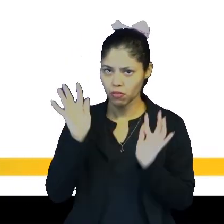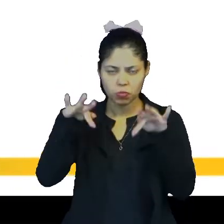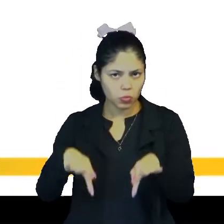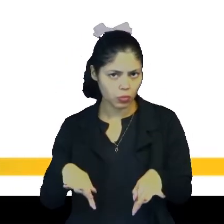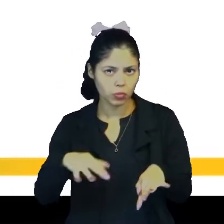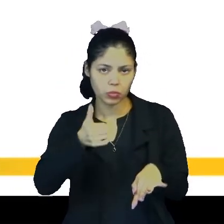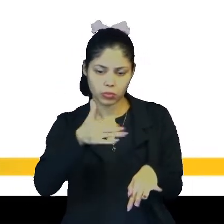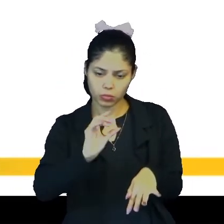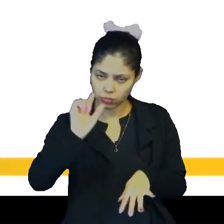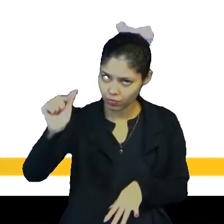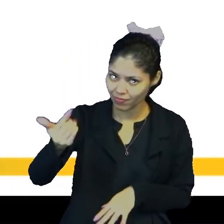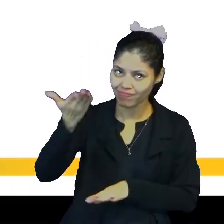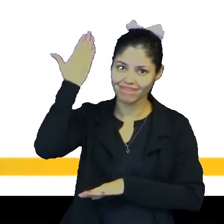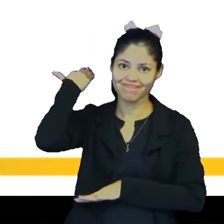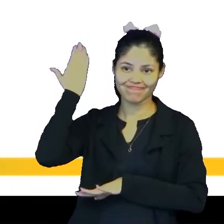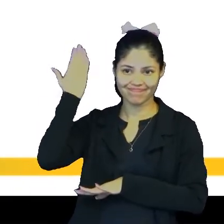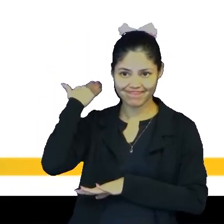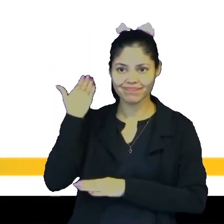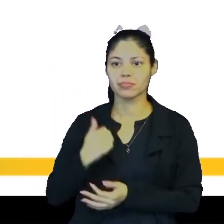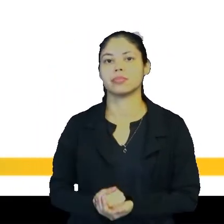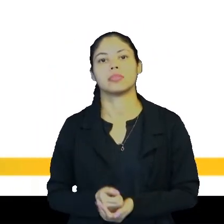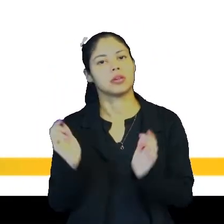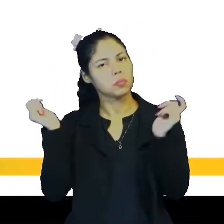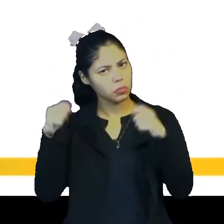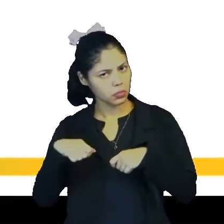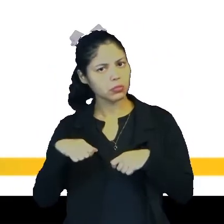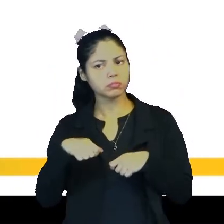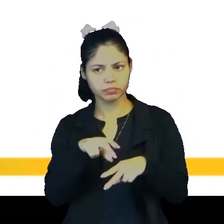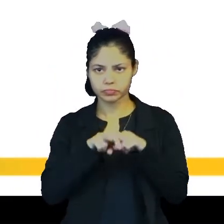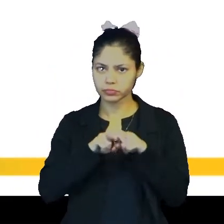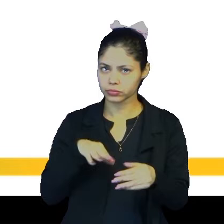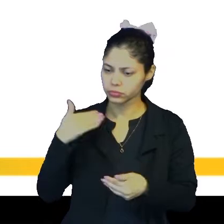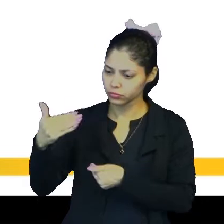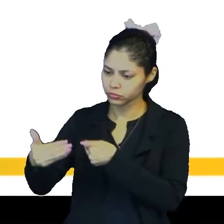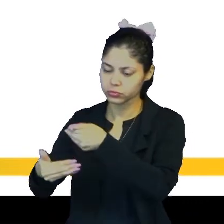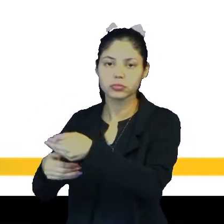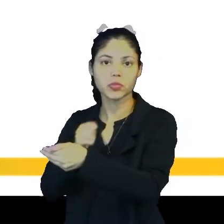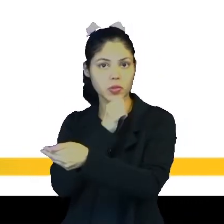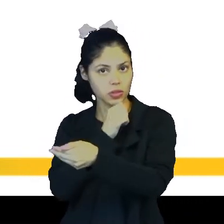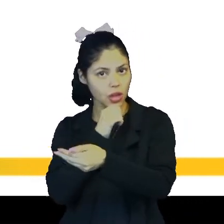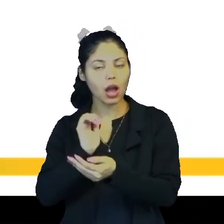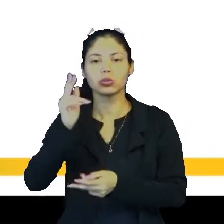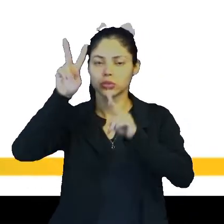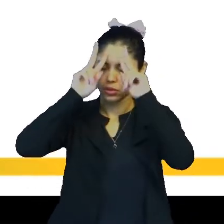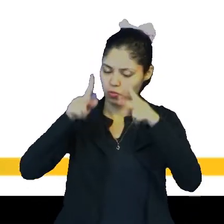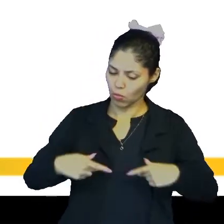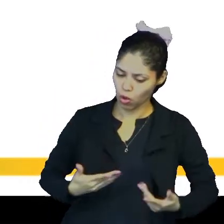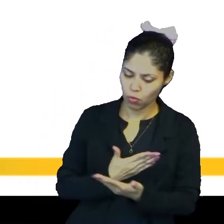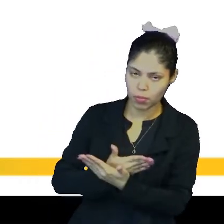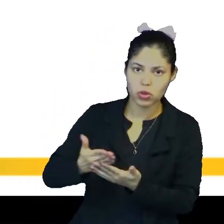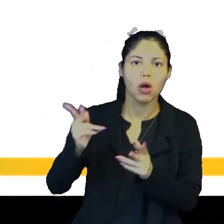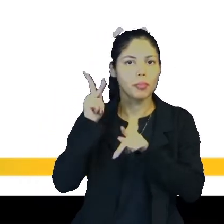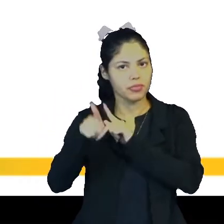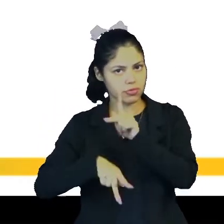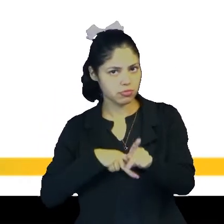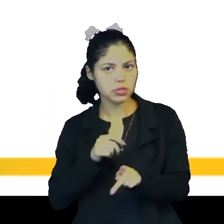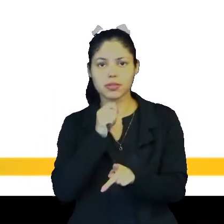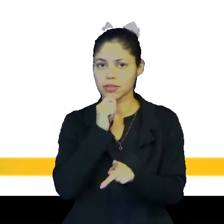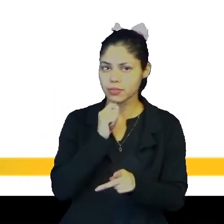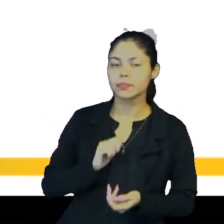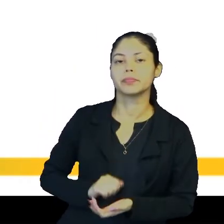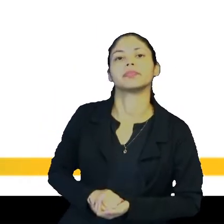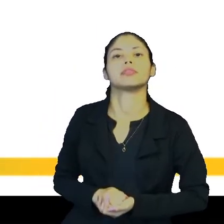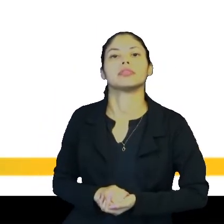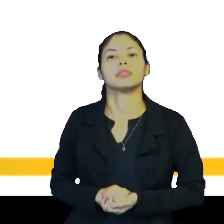volta de 10 mil anos atrás. E foi, portanto, durante esse longo período que o ser humano iniciou o seu povoamento,